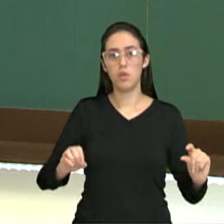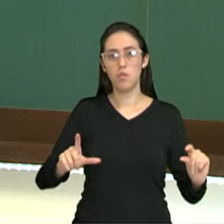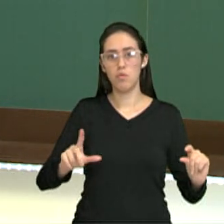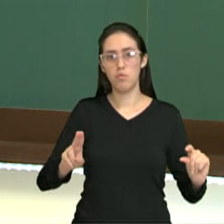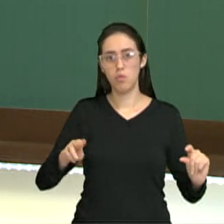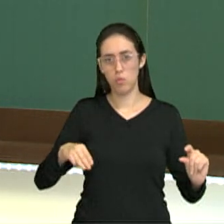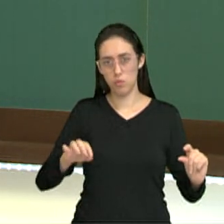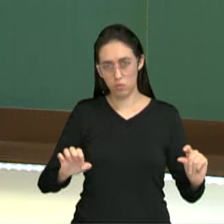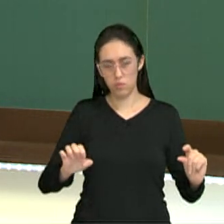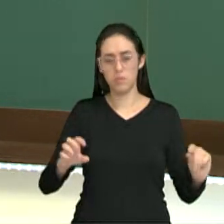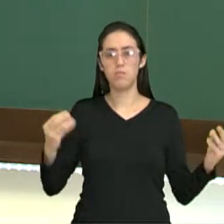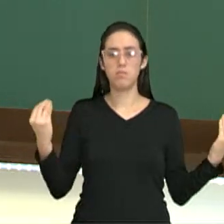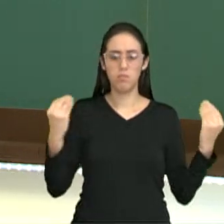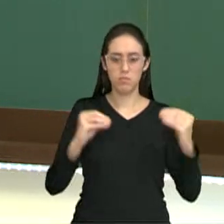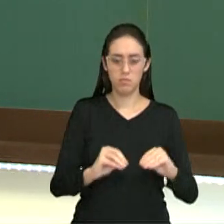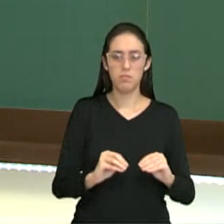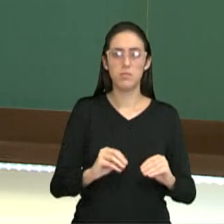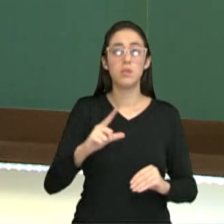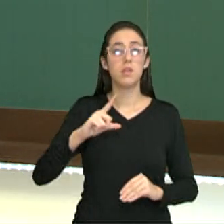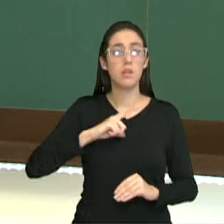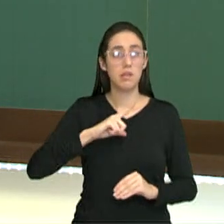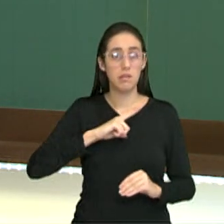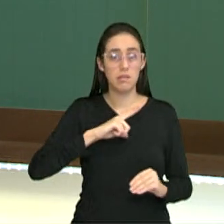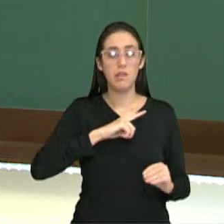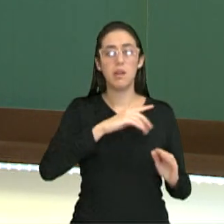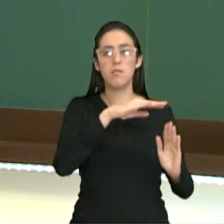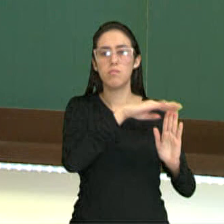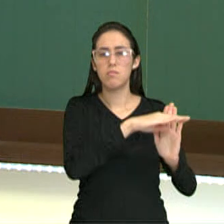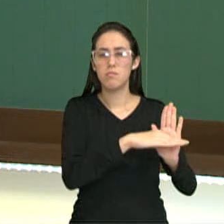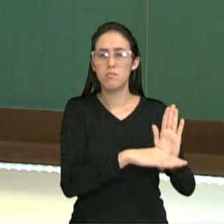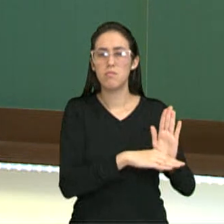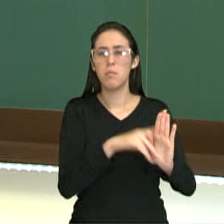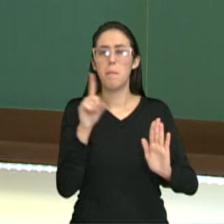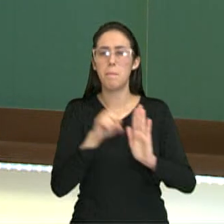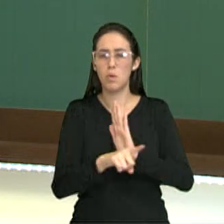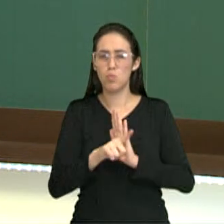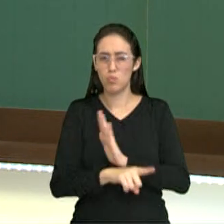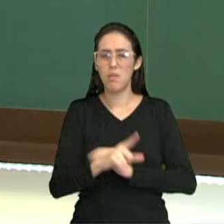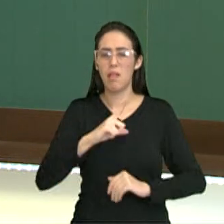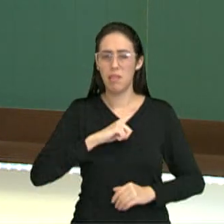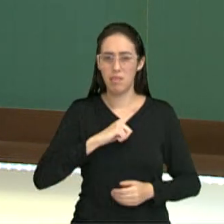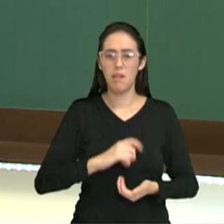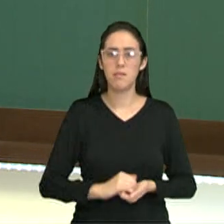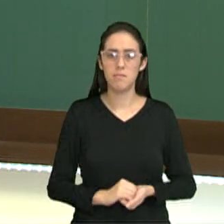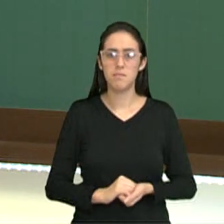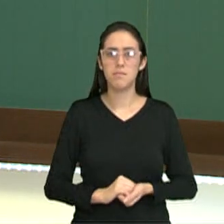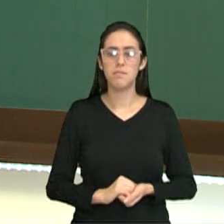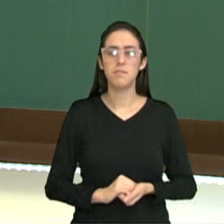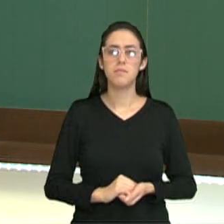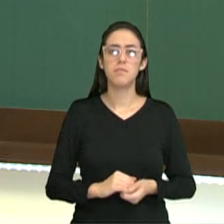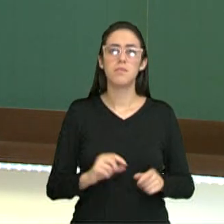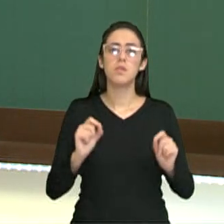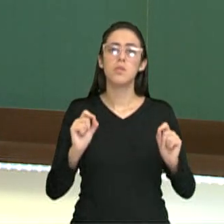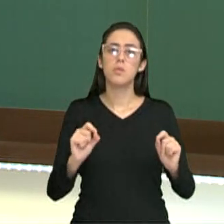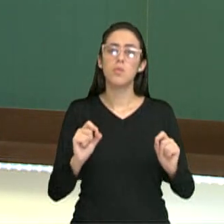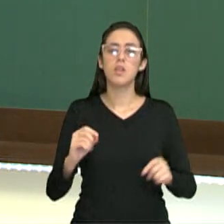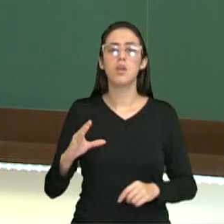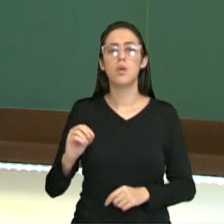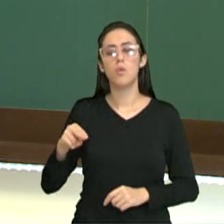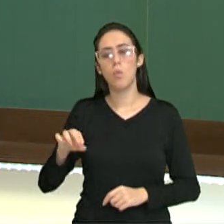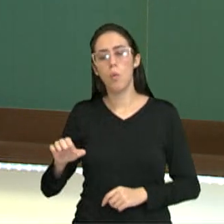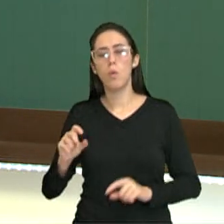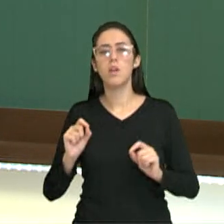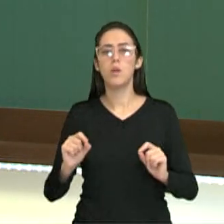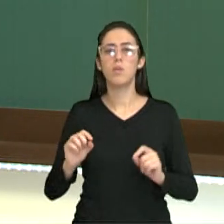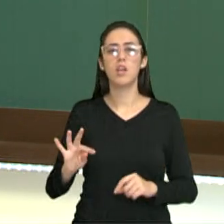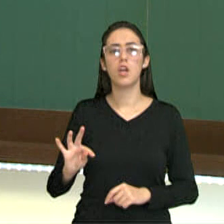essa daí vocês colocam lá naquele formulário que eu solicito, sempre vocês organizarem lá. O que era do cilindro, né? Agora o que é do cone, o que é do tronco